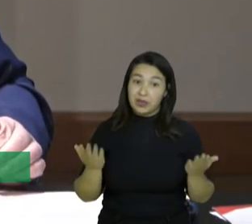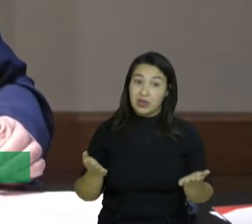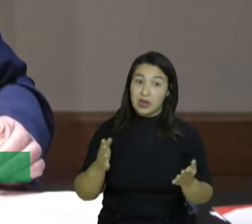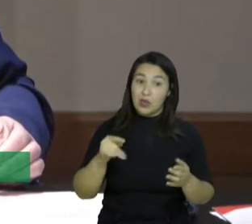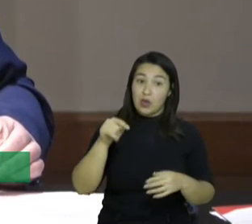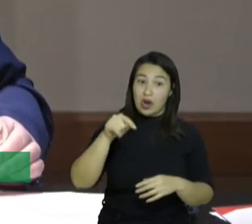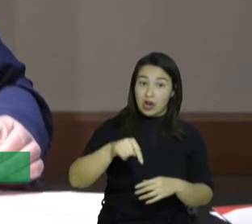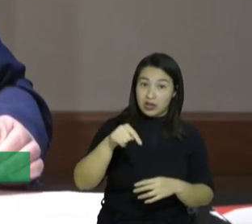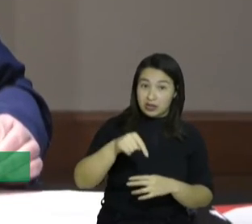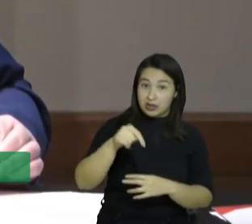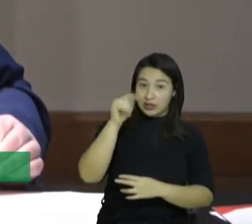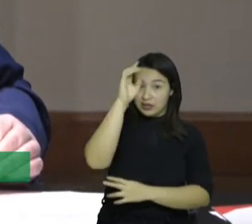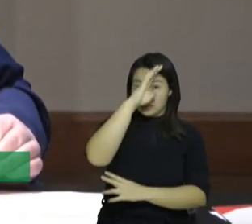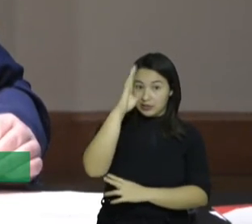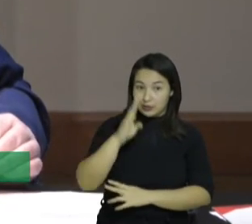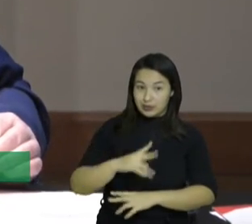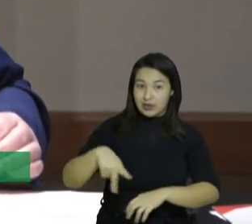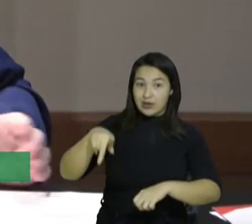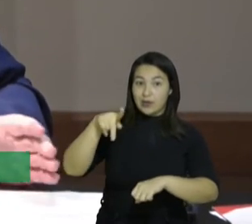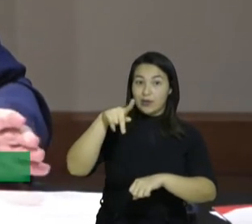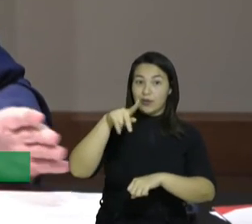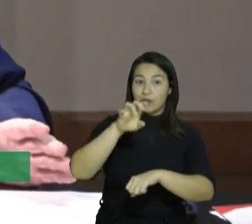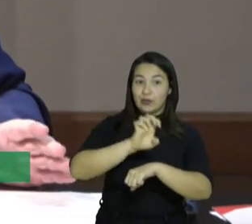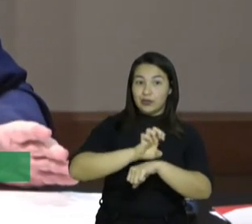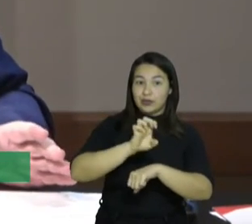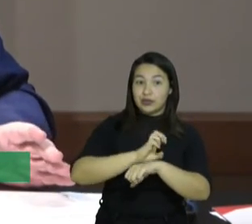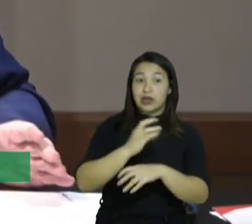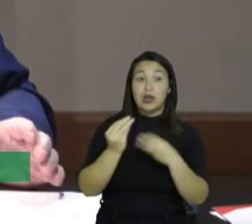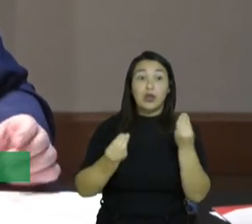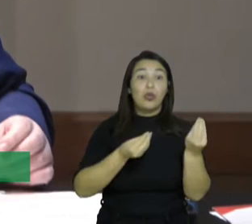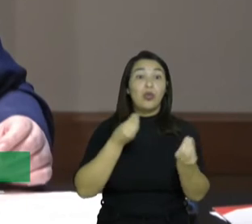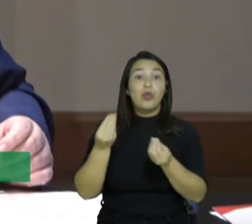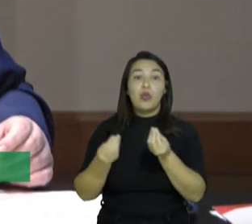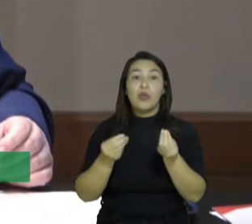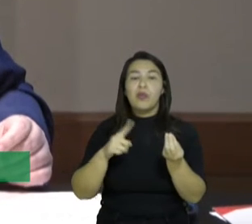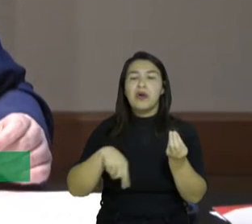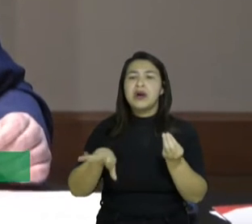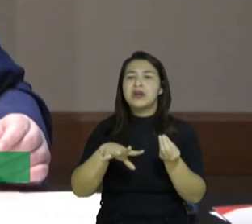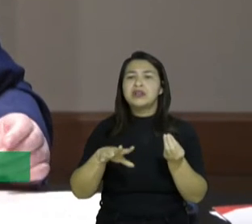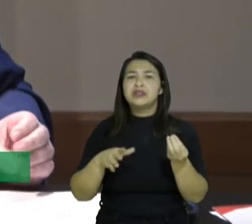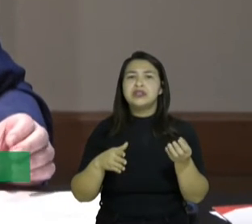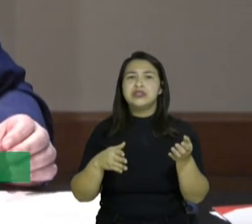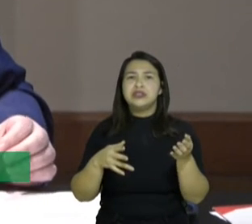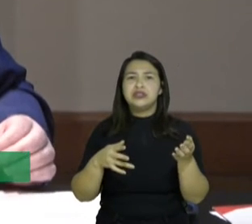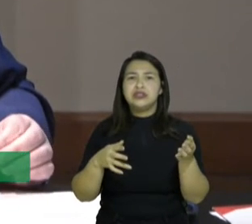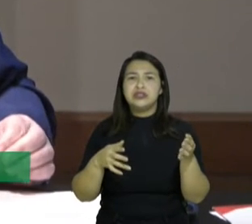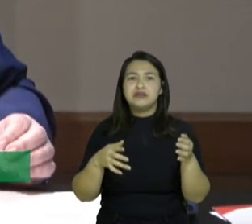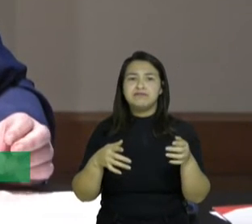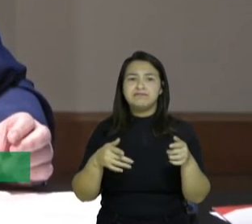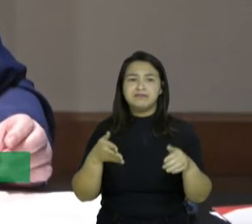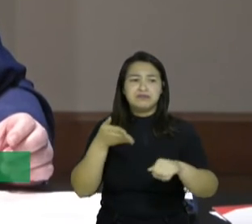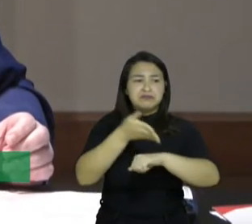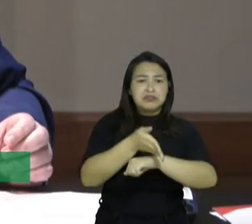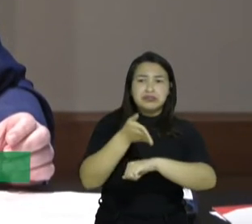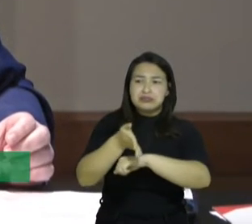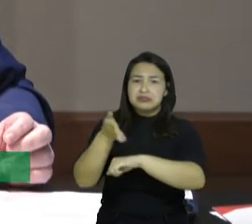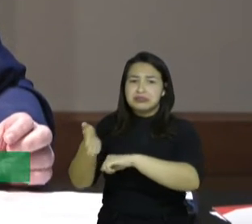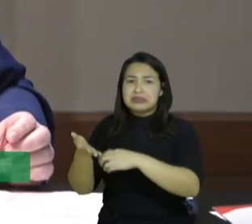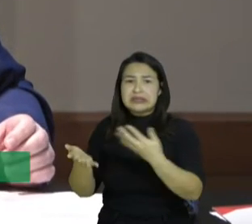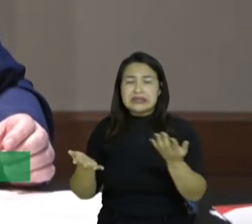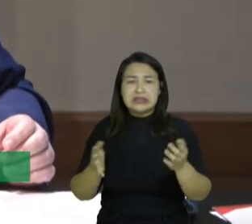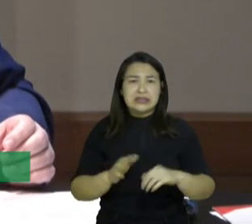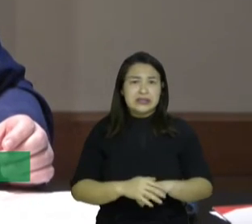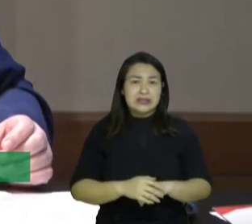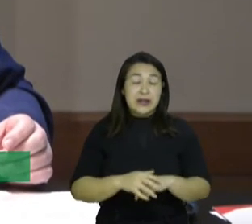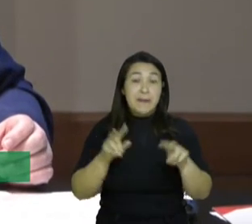subnacional no nível do Estado como é que a gente navega né em um em um cenário desse nós passamos também